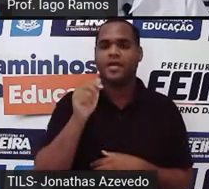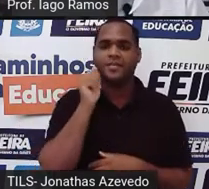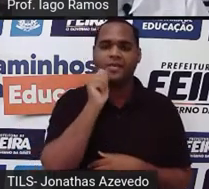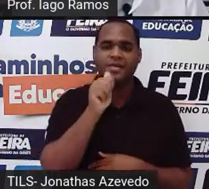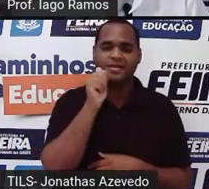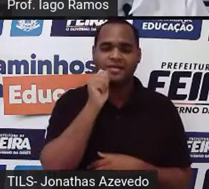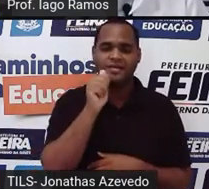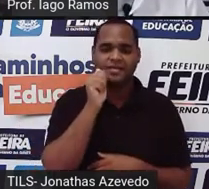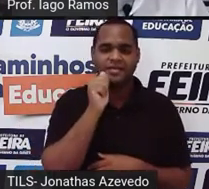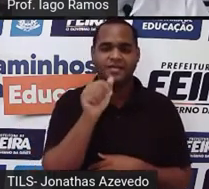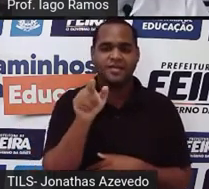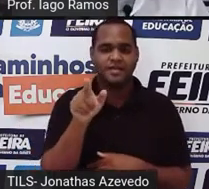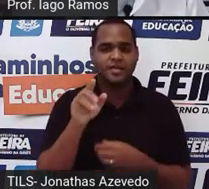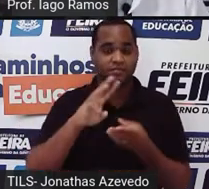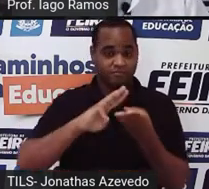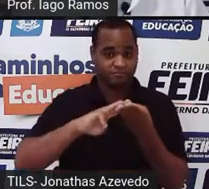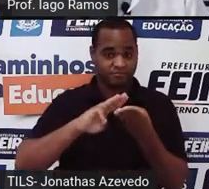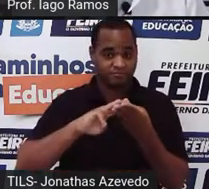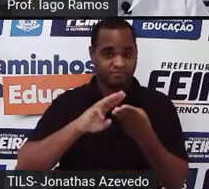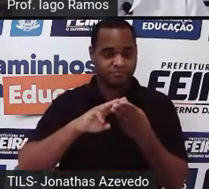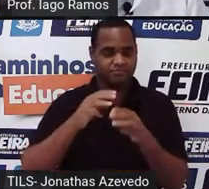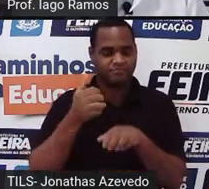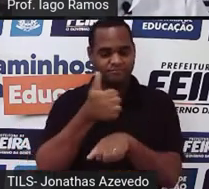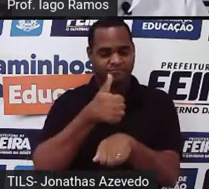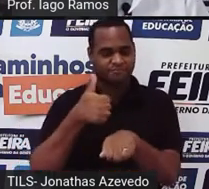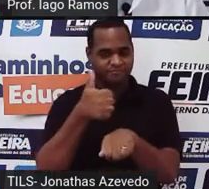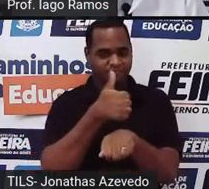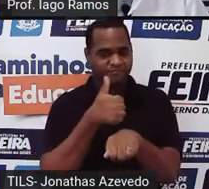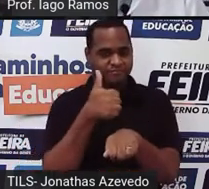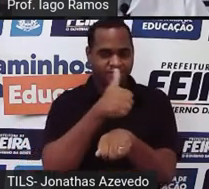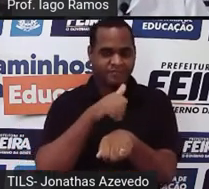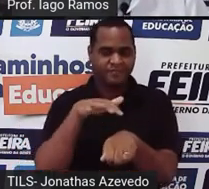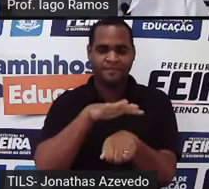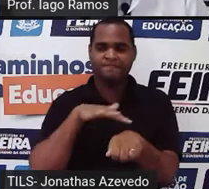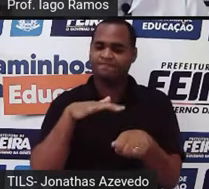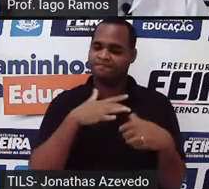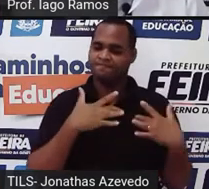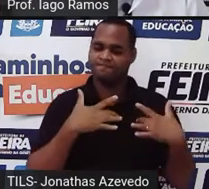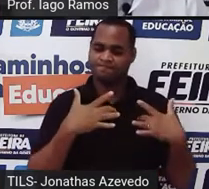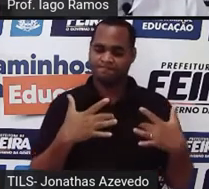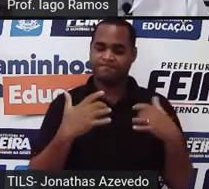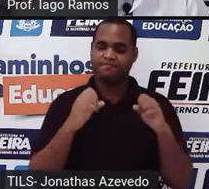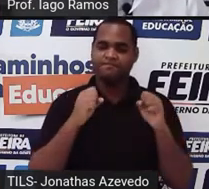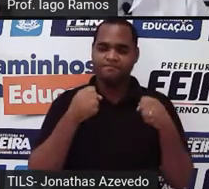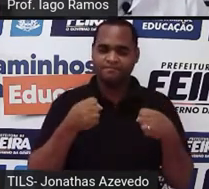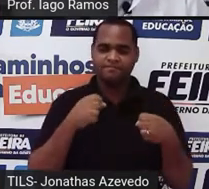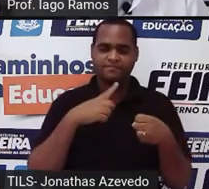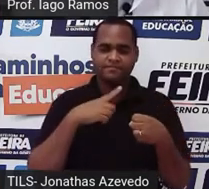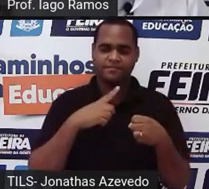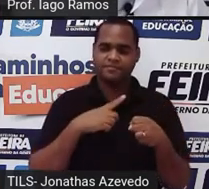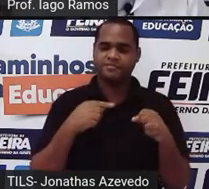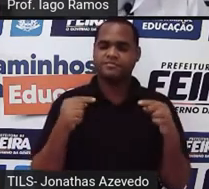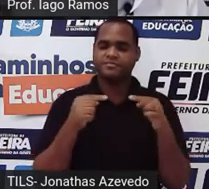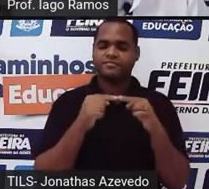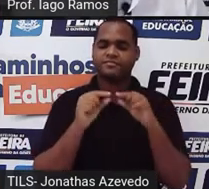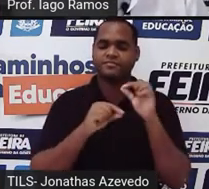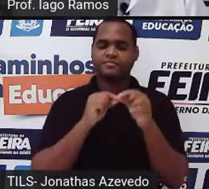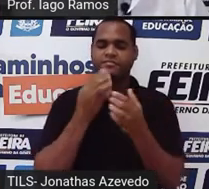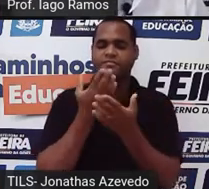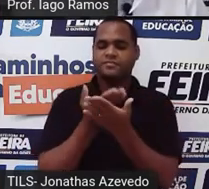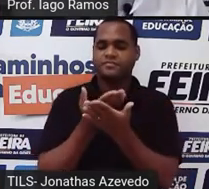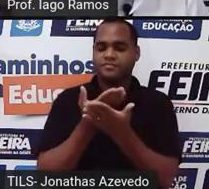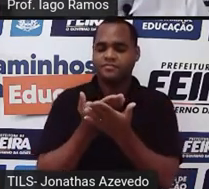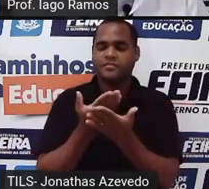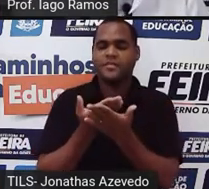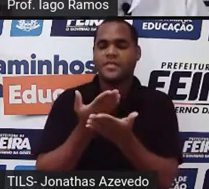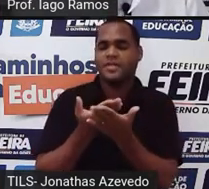foi uma matemática, né? Uma pessoa que se dedicou a estudar matemática, que nasceu no dia